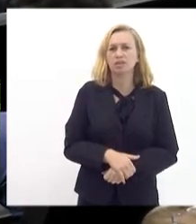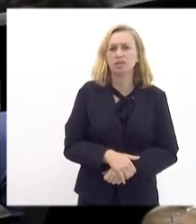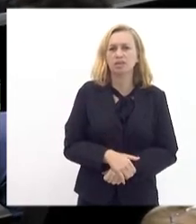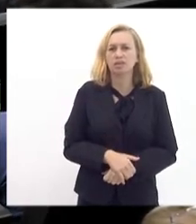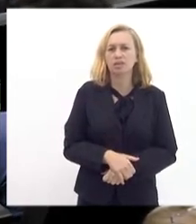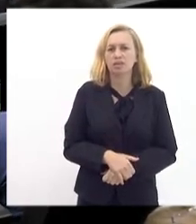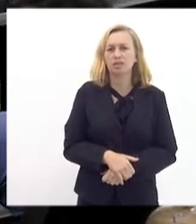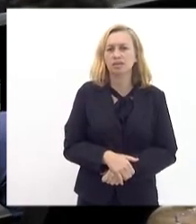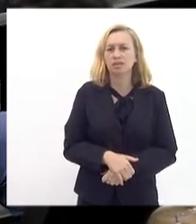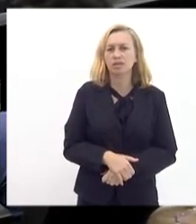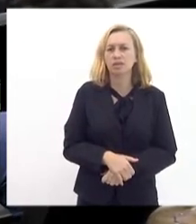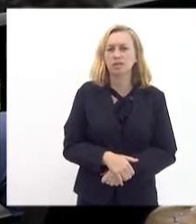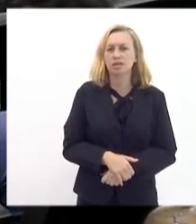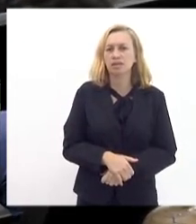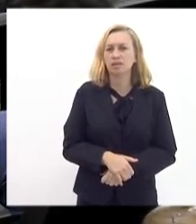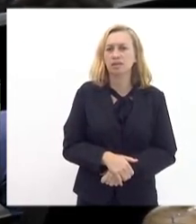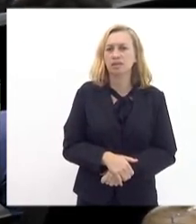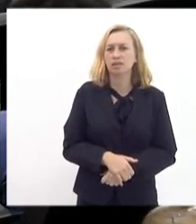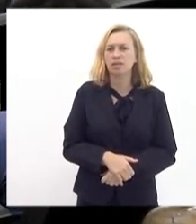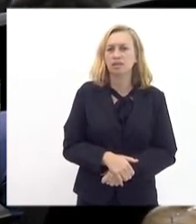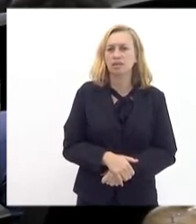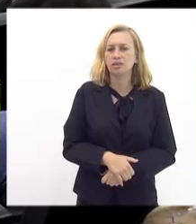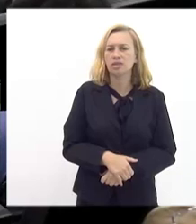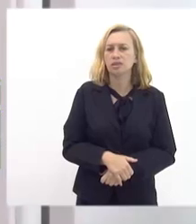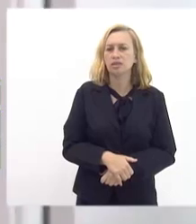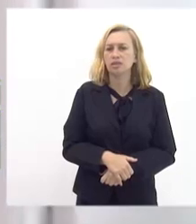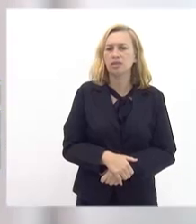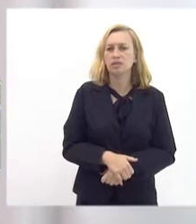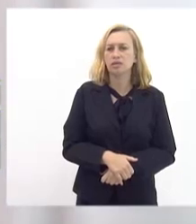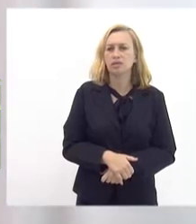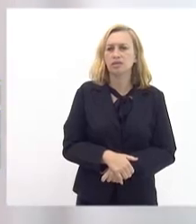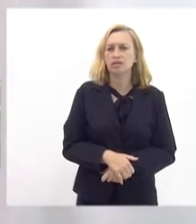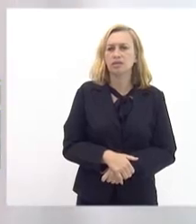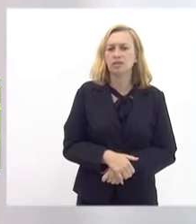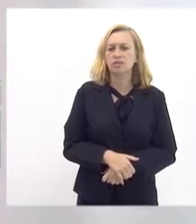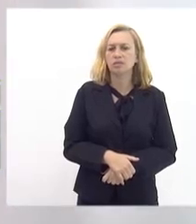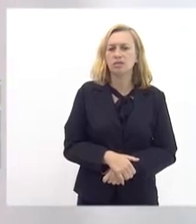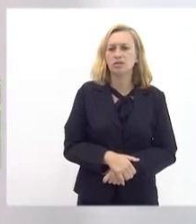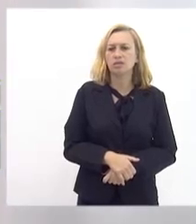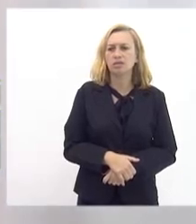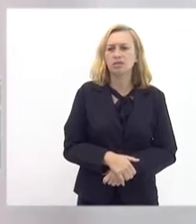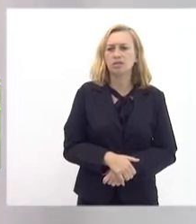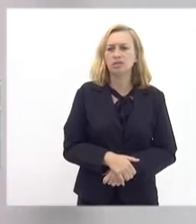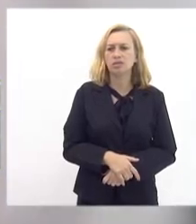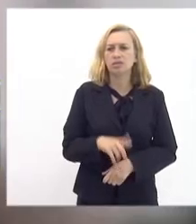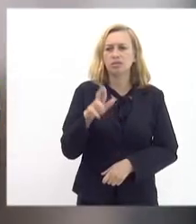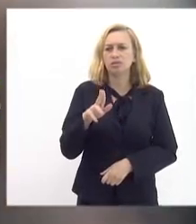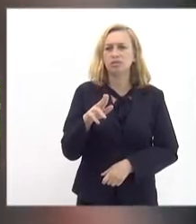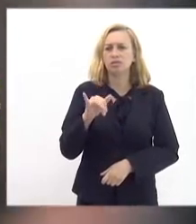aqui tá aqui a presidente da Cruz Souza